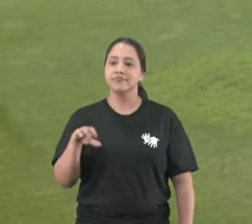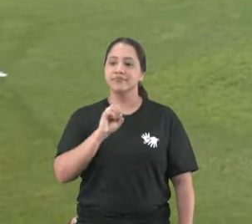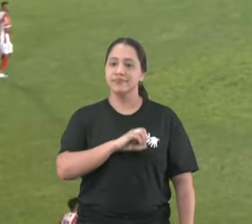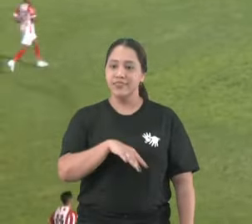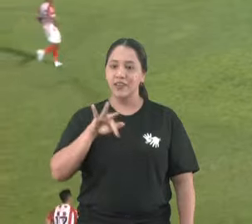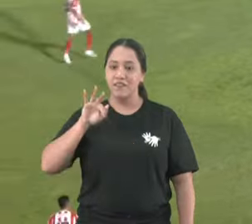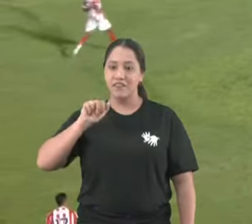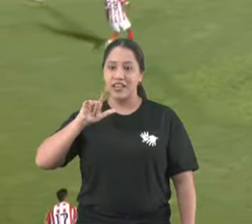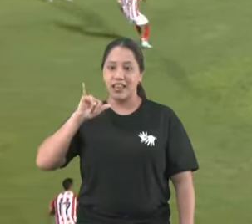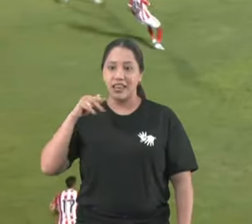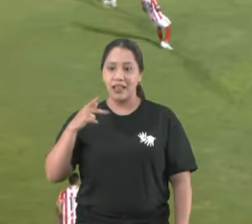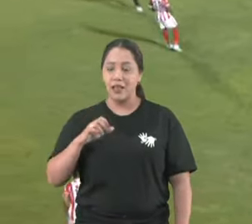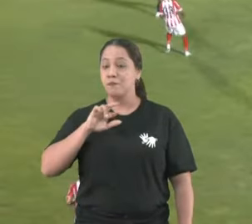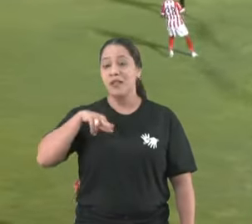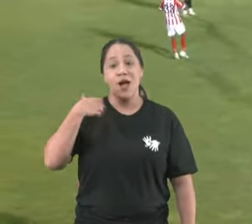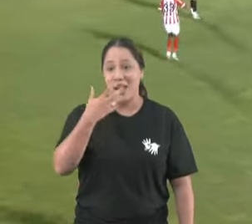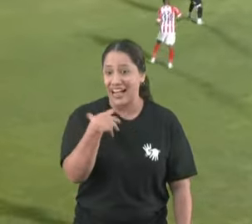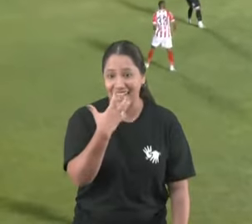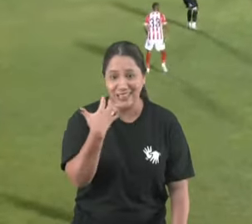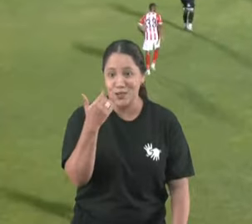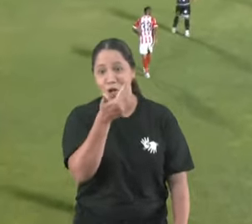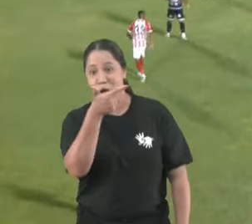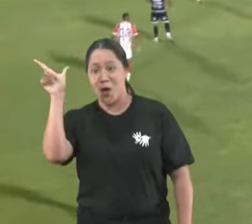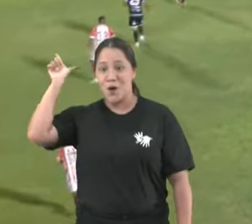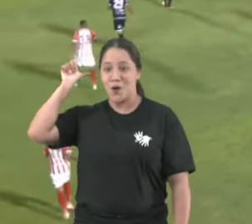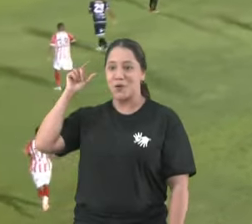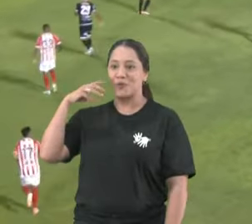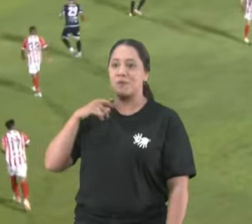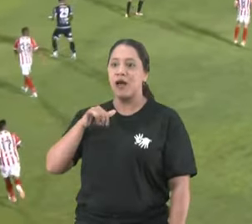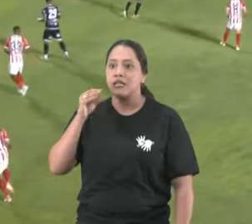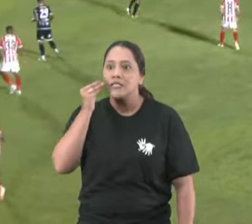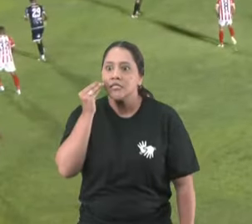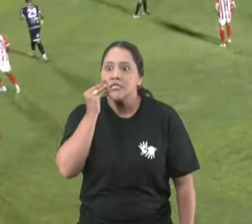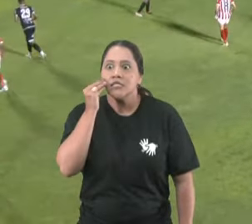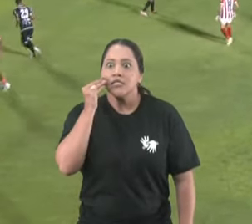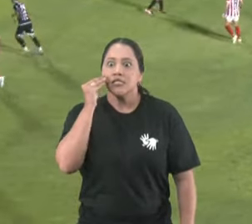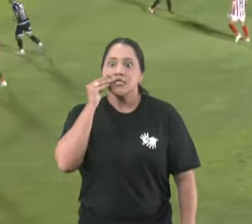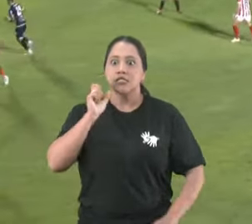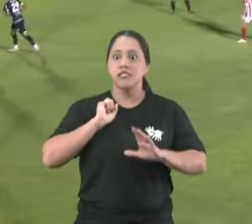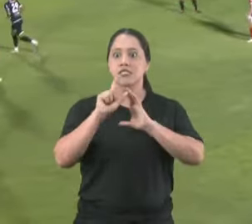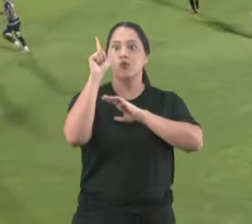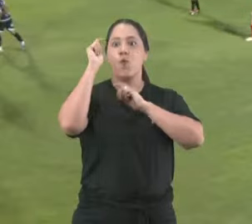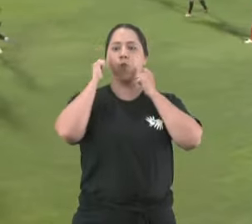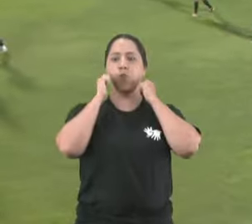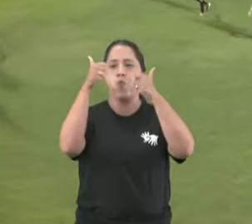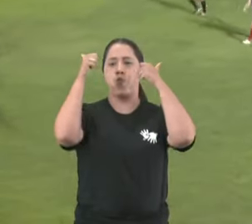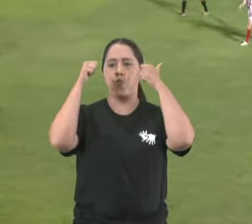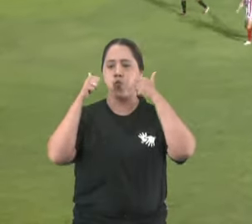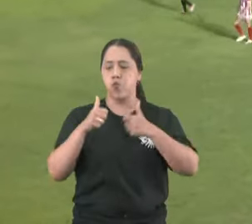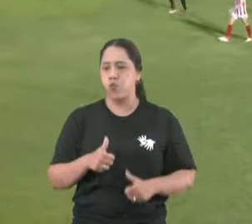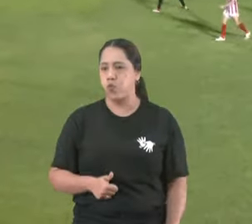Felipe Amorim, não é o cantor, é outro. Marcelo, GG. Pianissola no